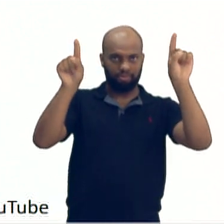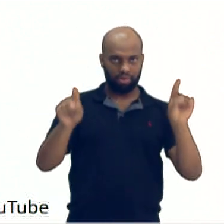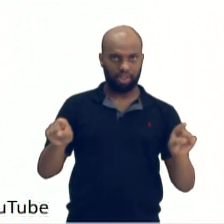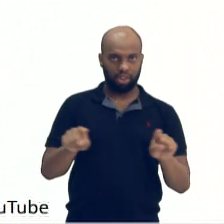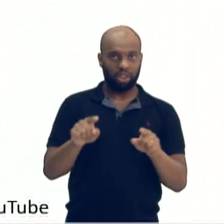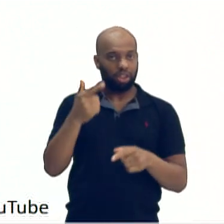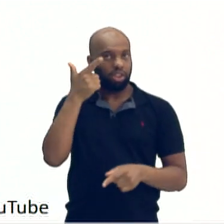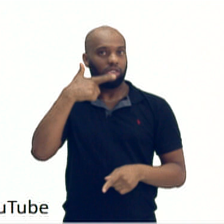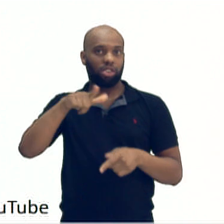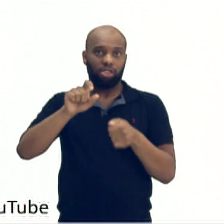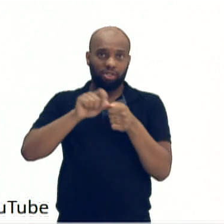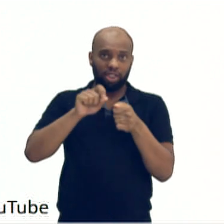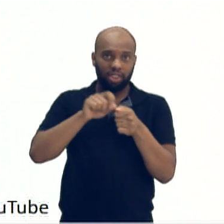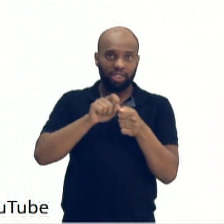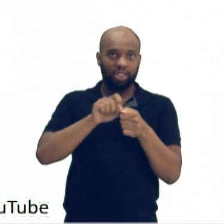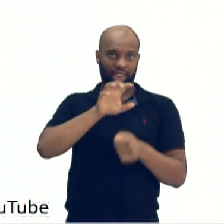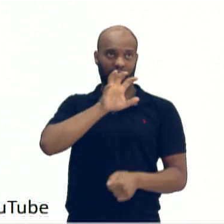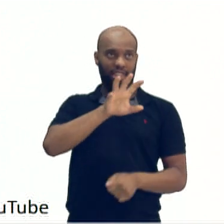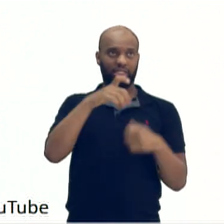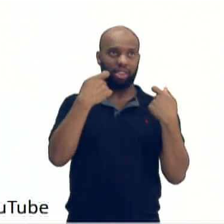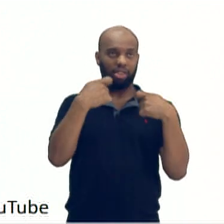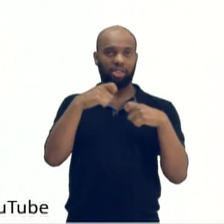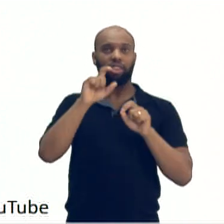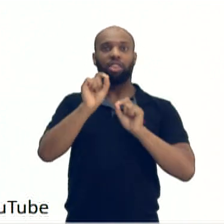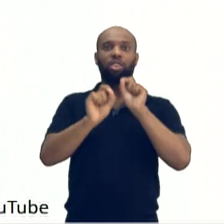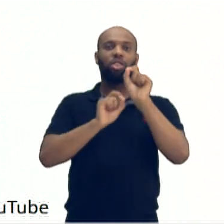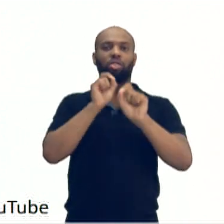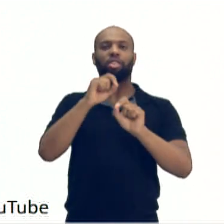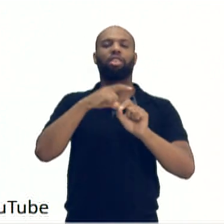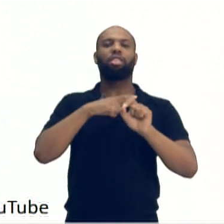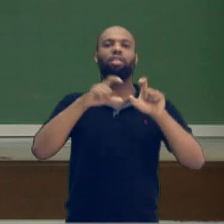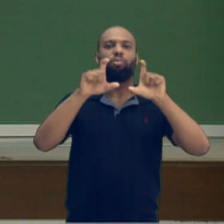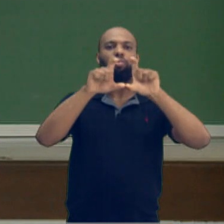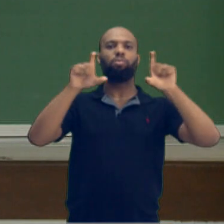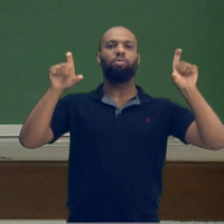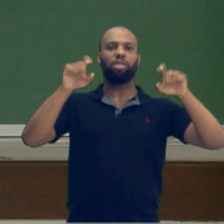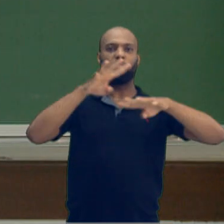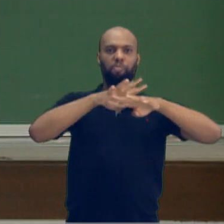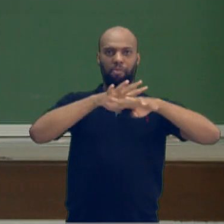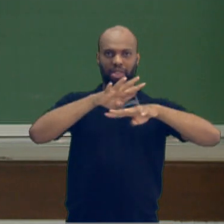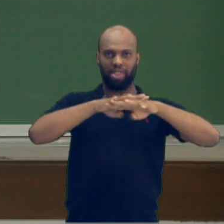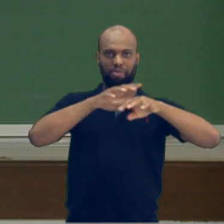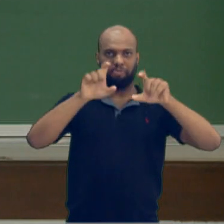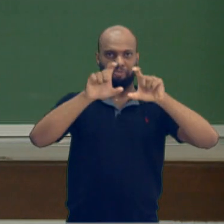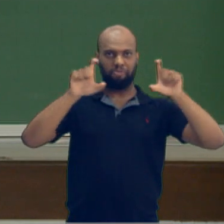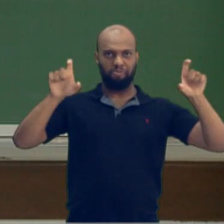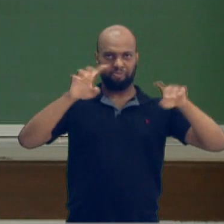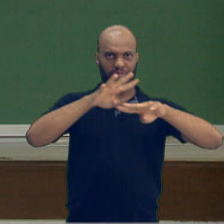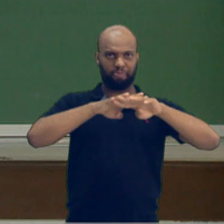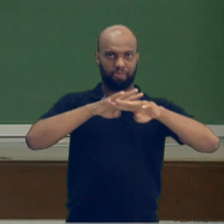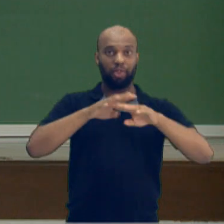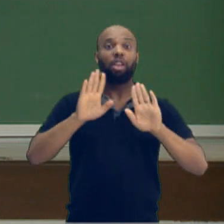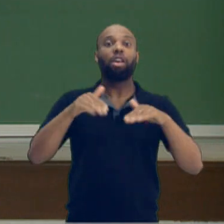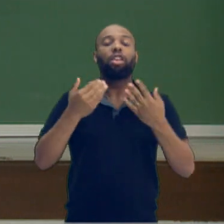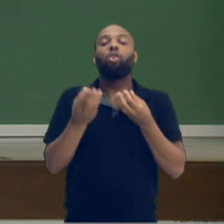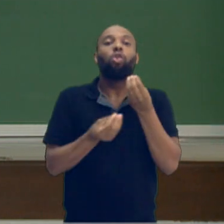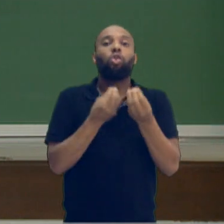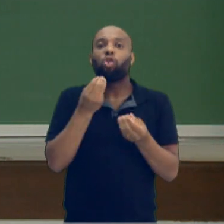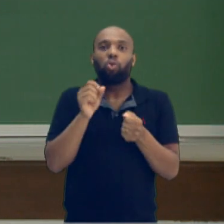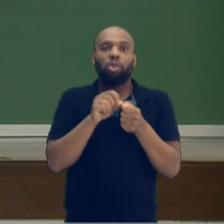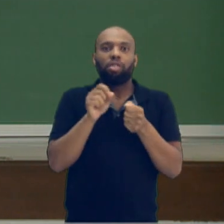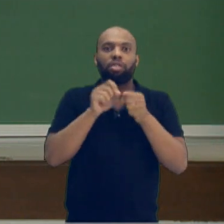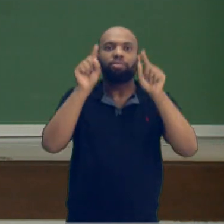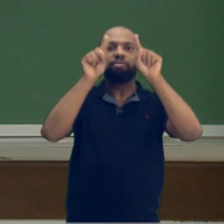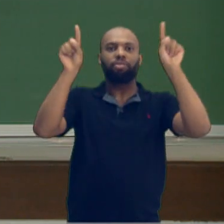esses termos eu tenho uma determinada equação, tá certo? Então, como que a gente monta a nossa